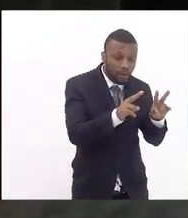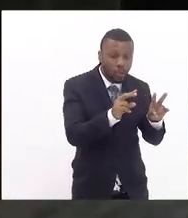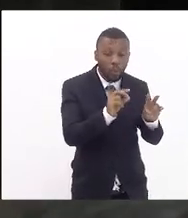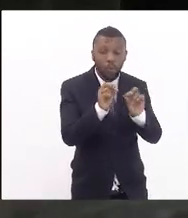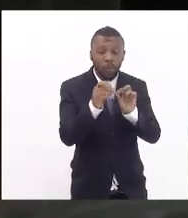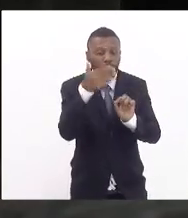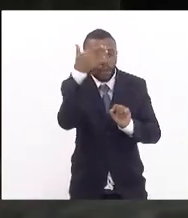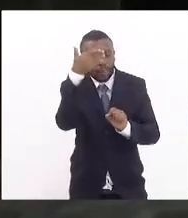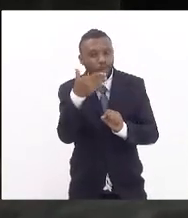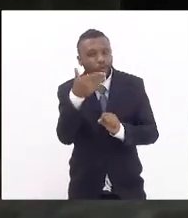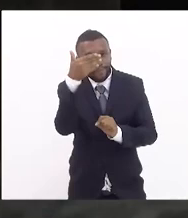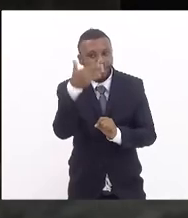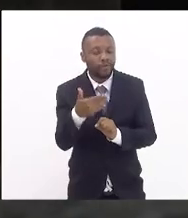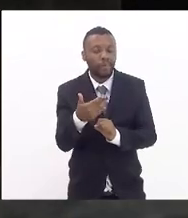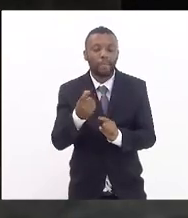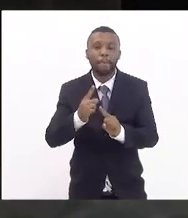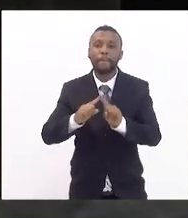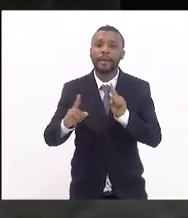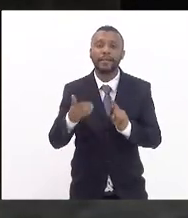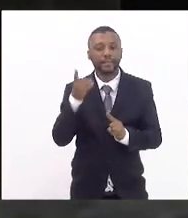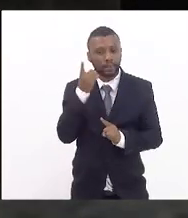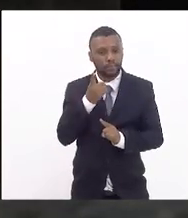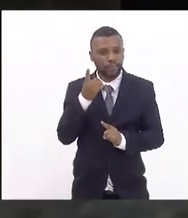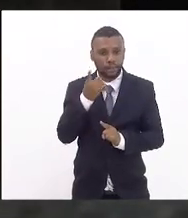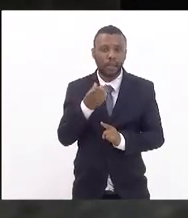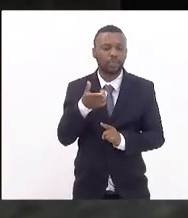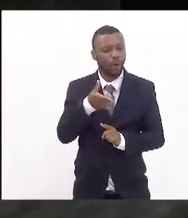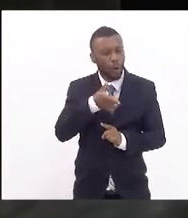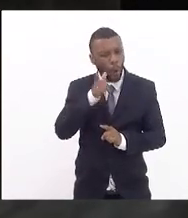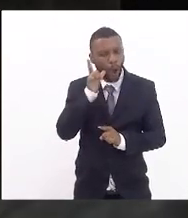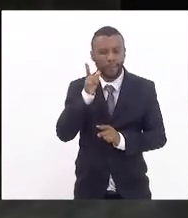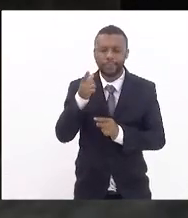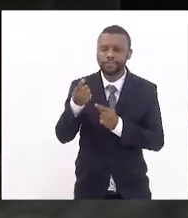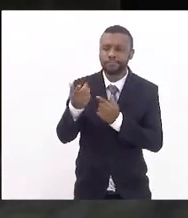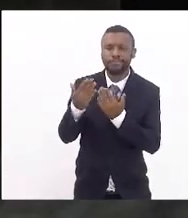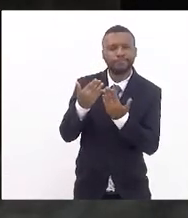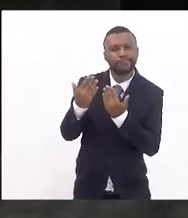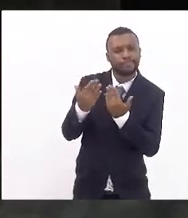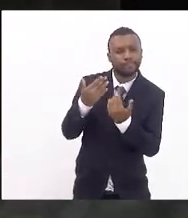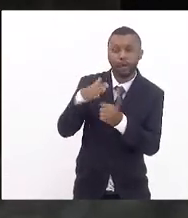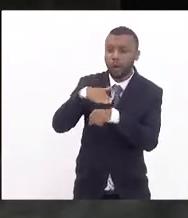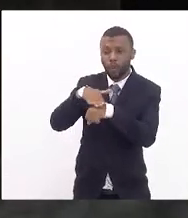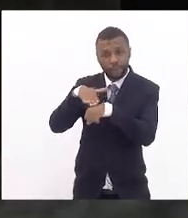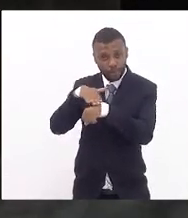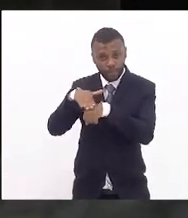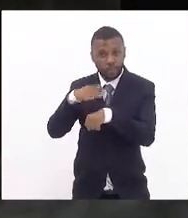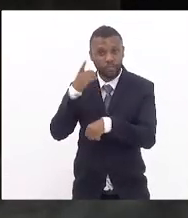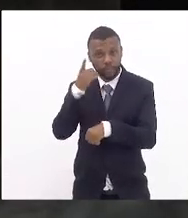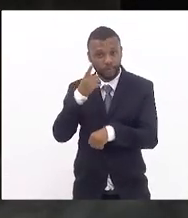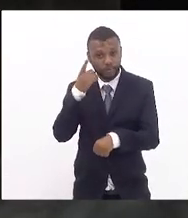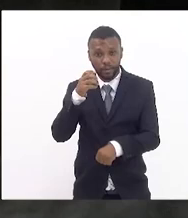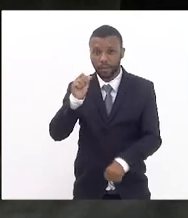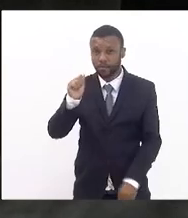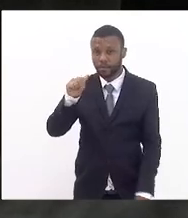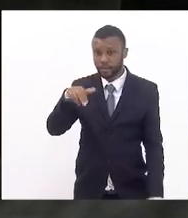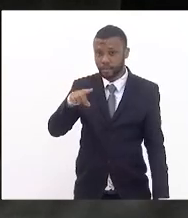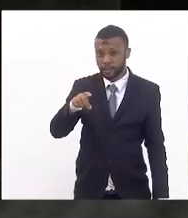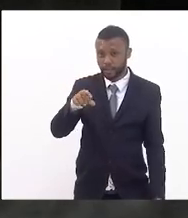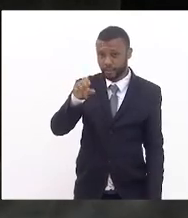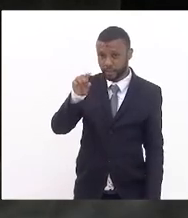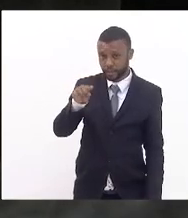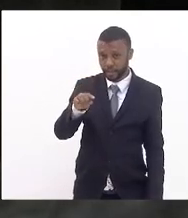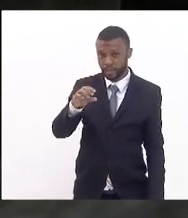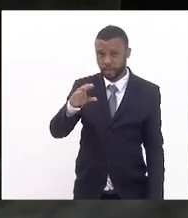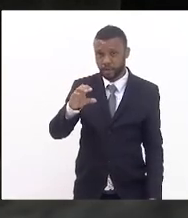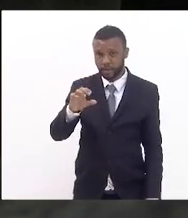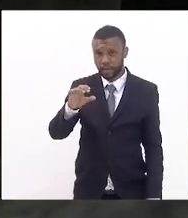senhor deputado Márcio Pacheco, ontem eu conversei com o deputado André Ceciliano e um